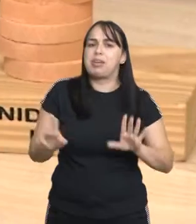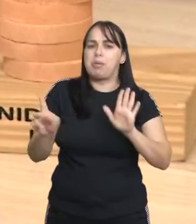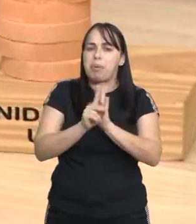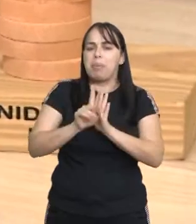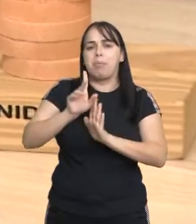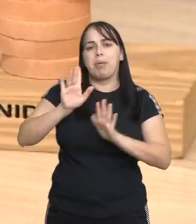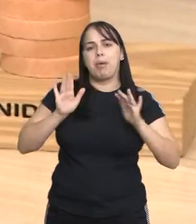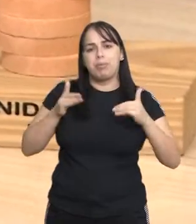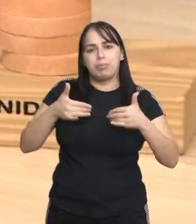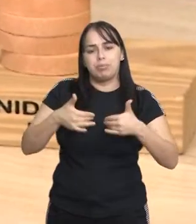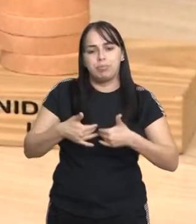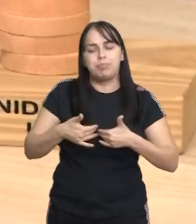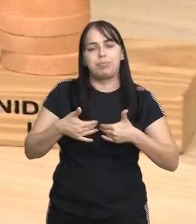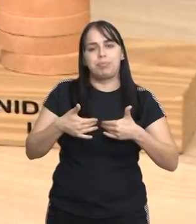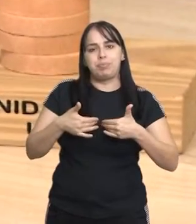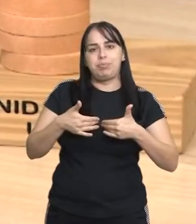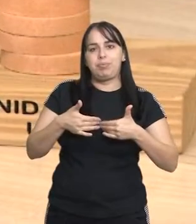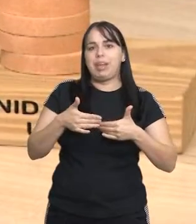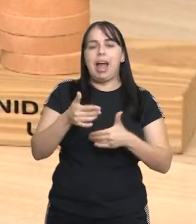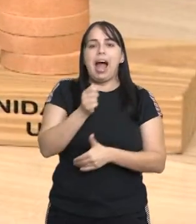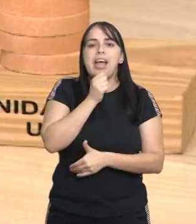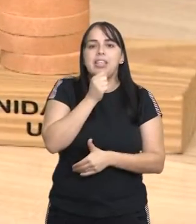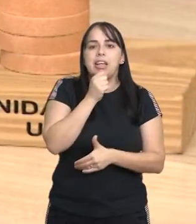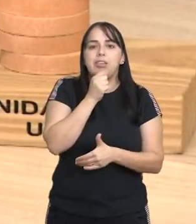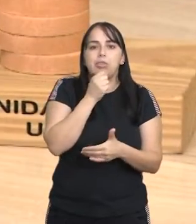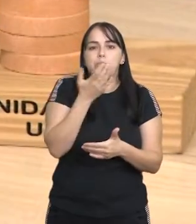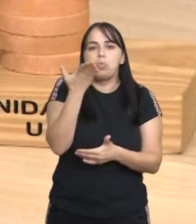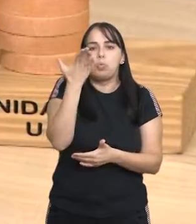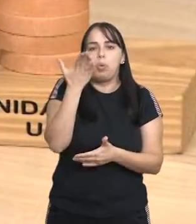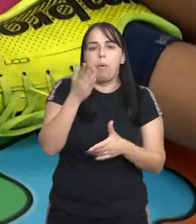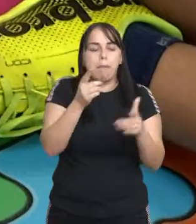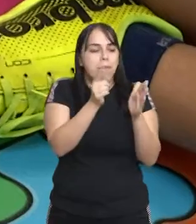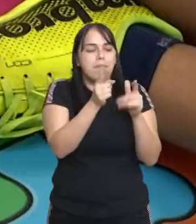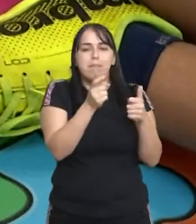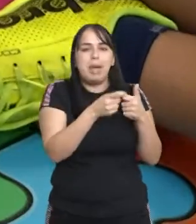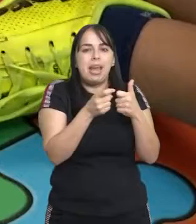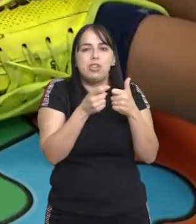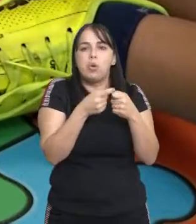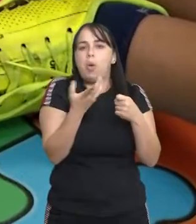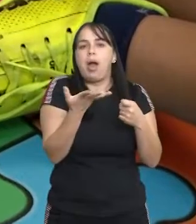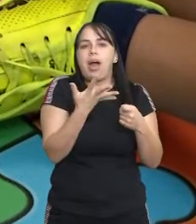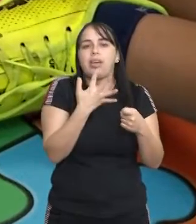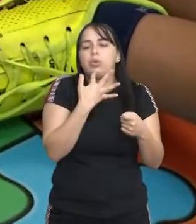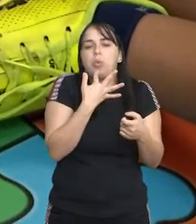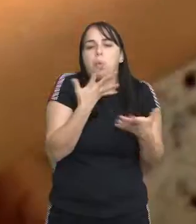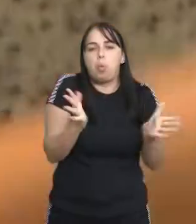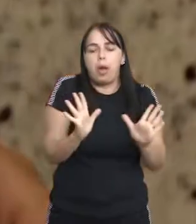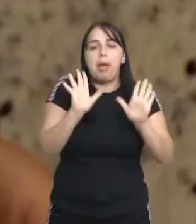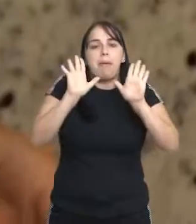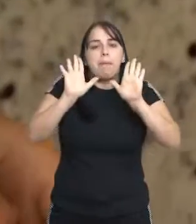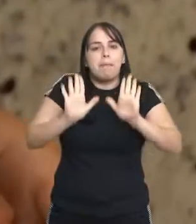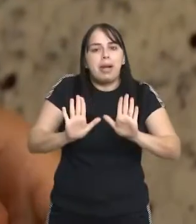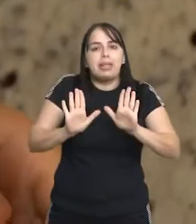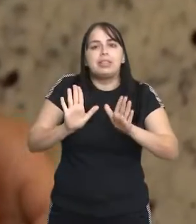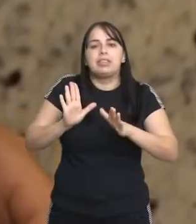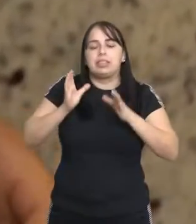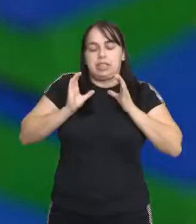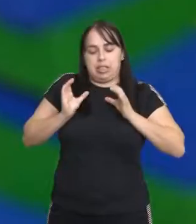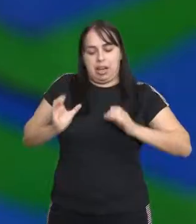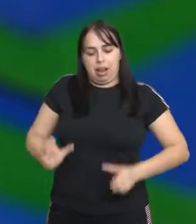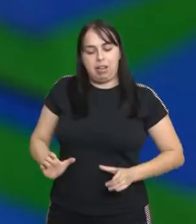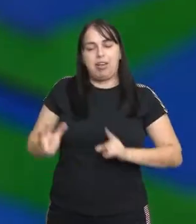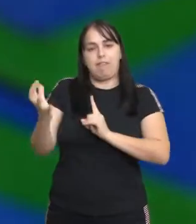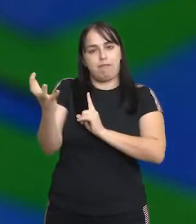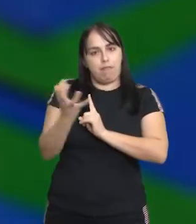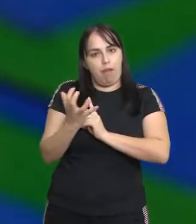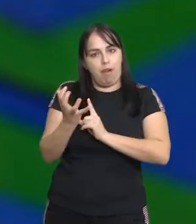um transtorno cujas causas ainda não são totalmente conhecidas, mas que afeta o comportamento, as relações sociais e